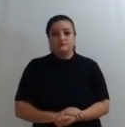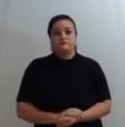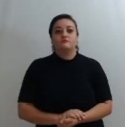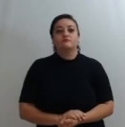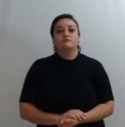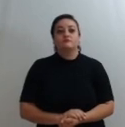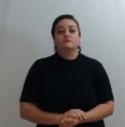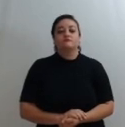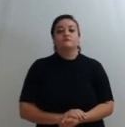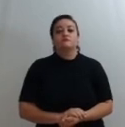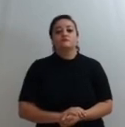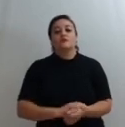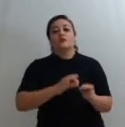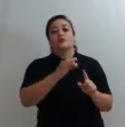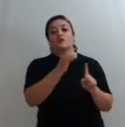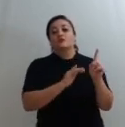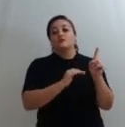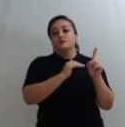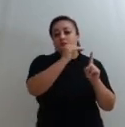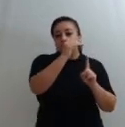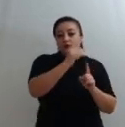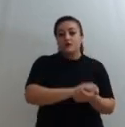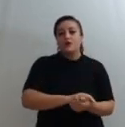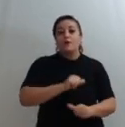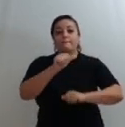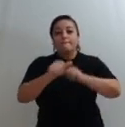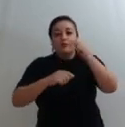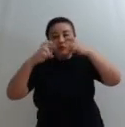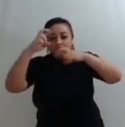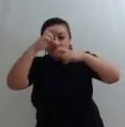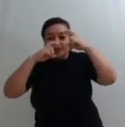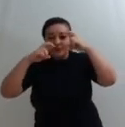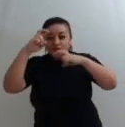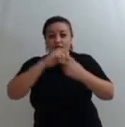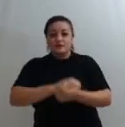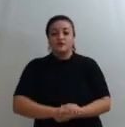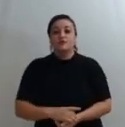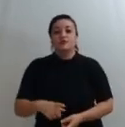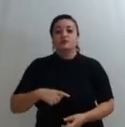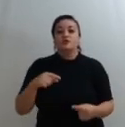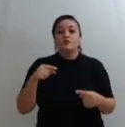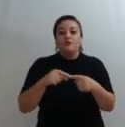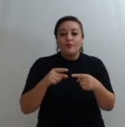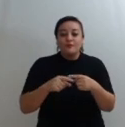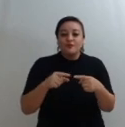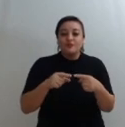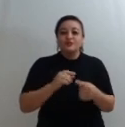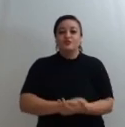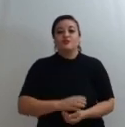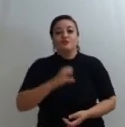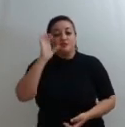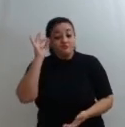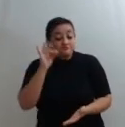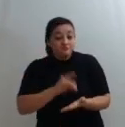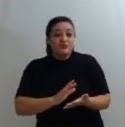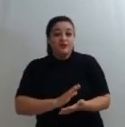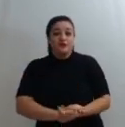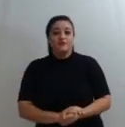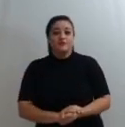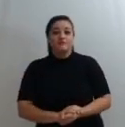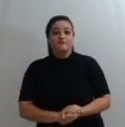transforma essa sindicância, que tinha um objeto determinado, para